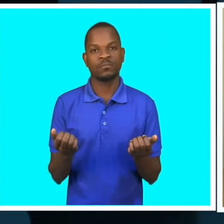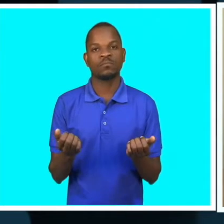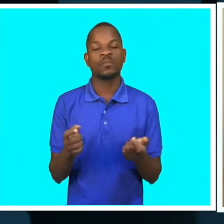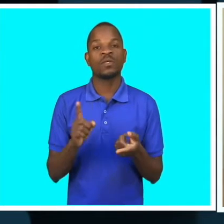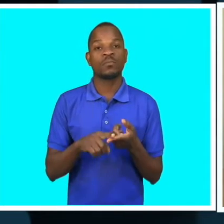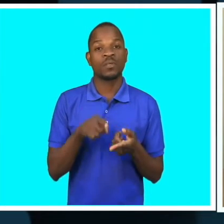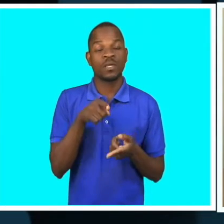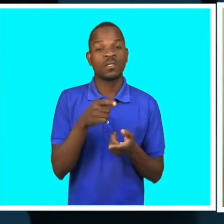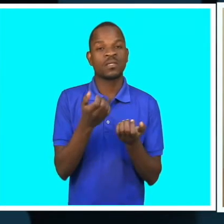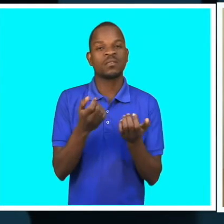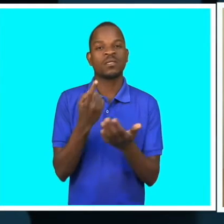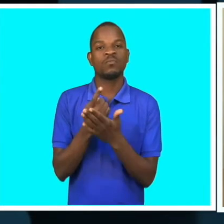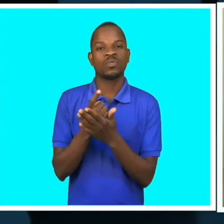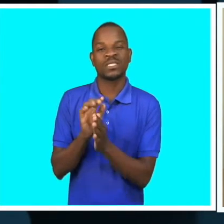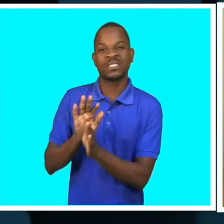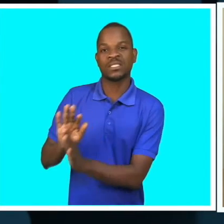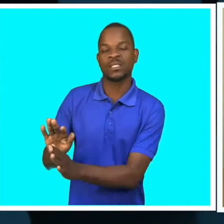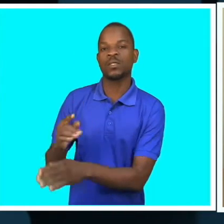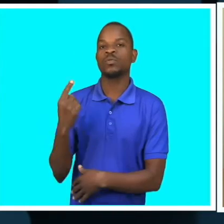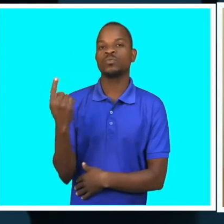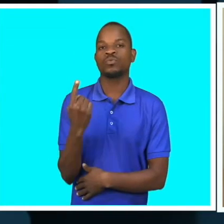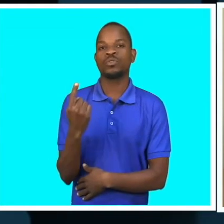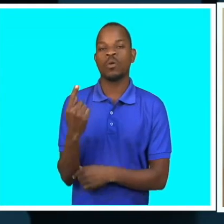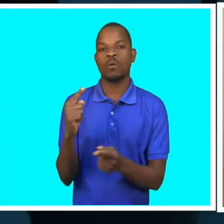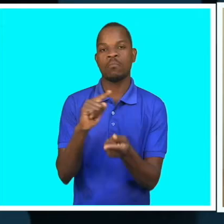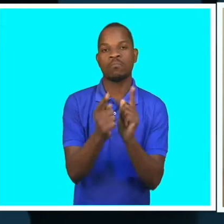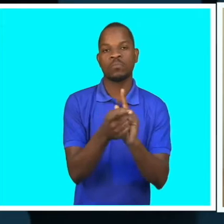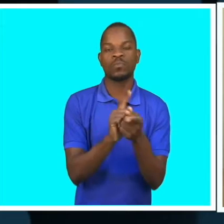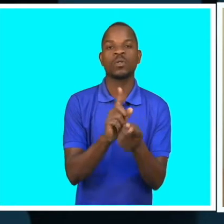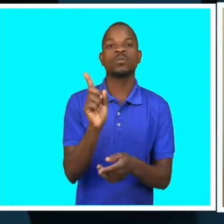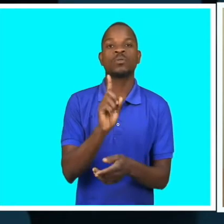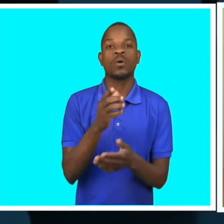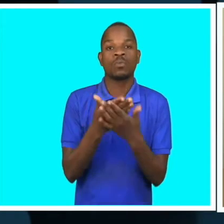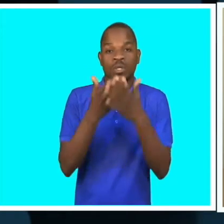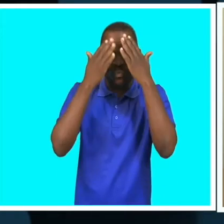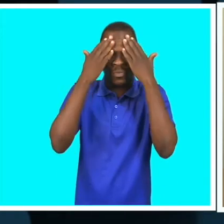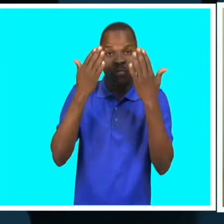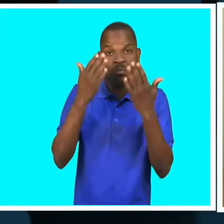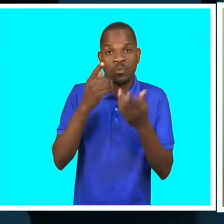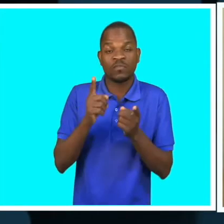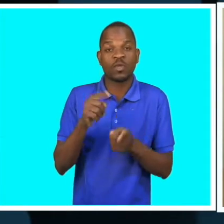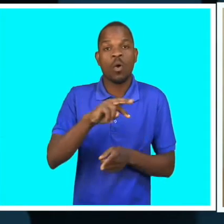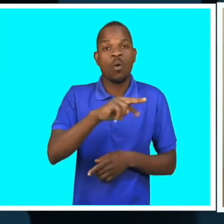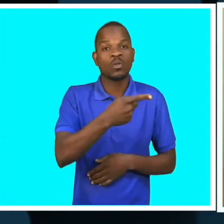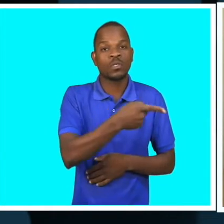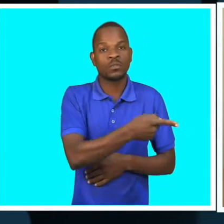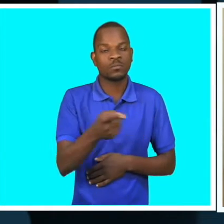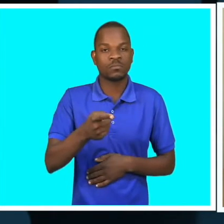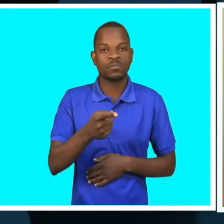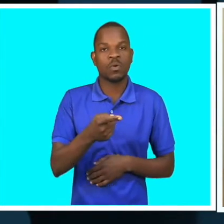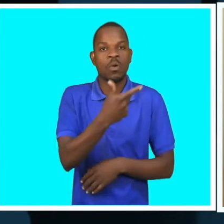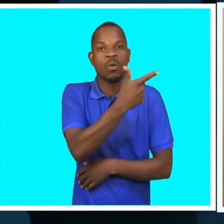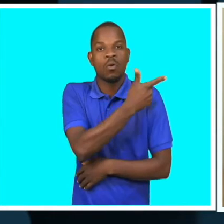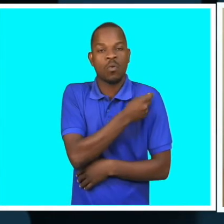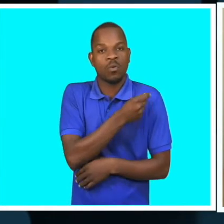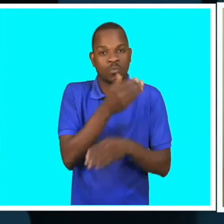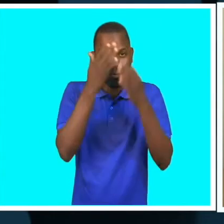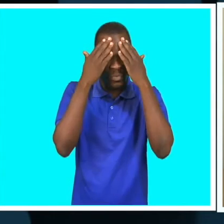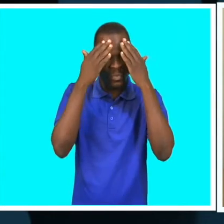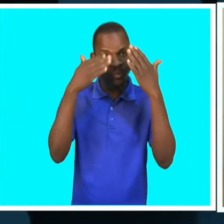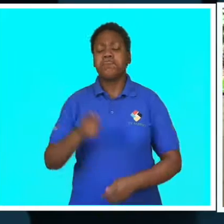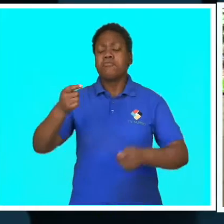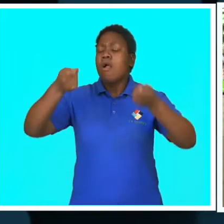Esta criança deve ficar isolada das outras crianças, porque não sabemos se elas estão